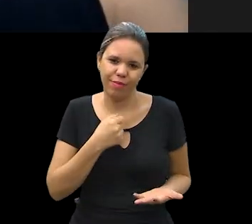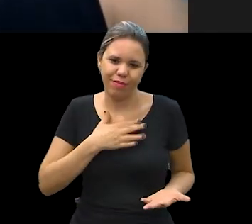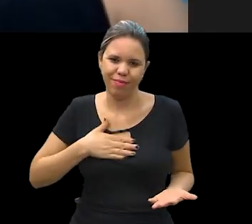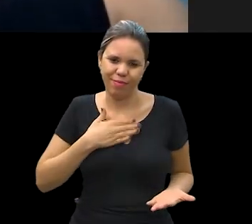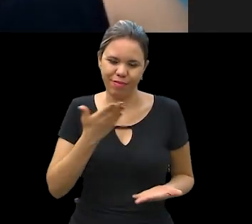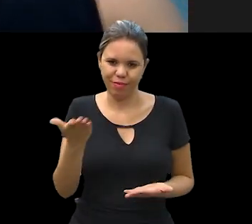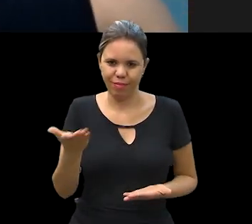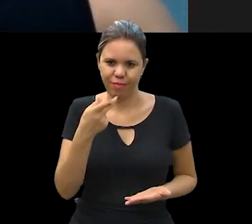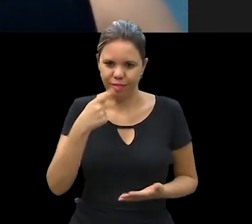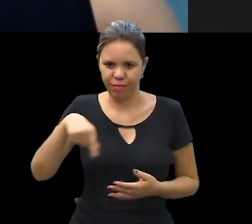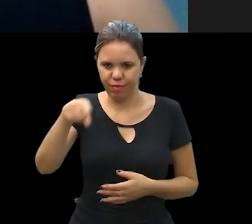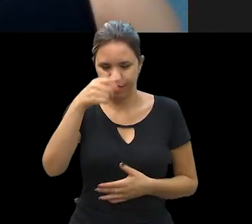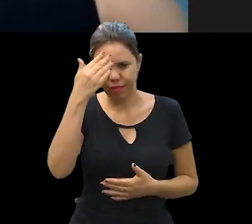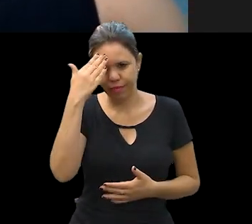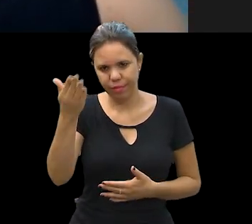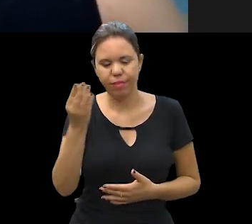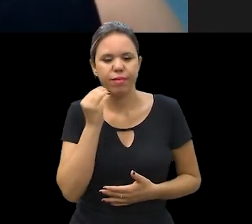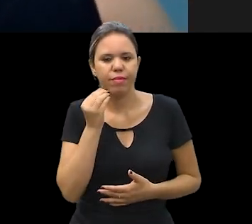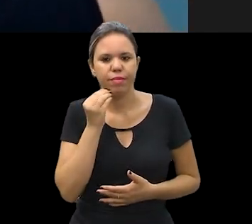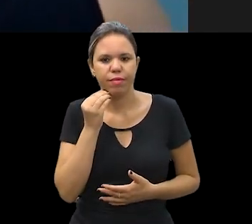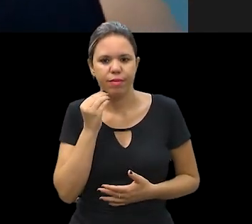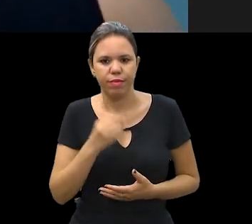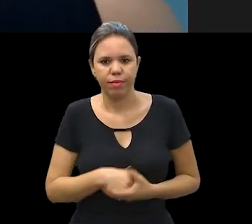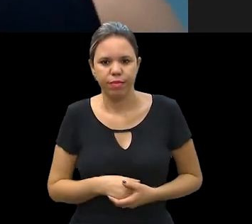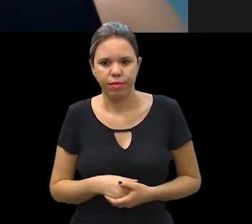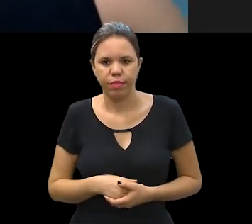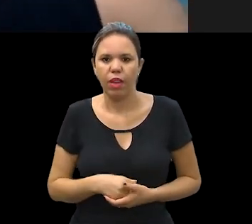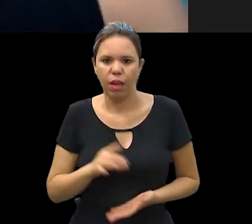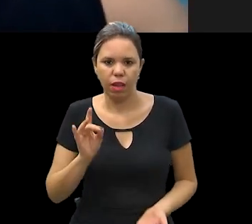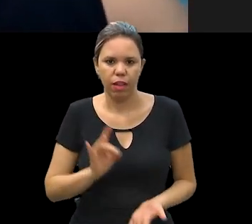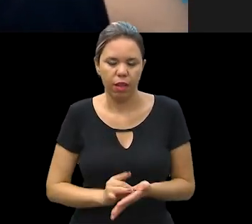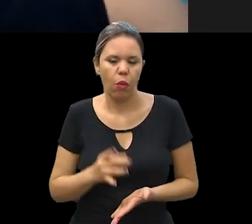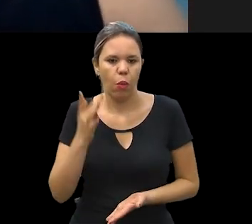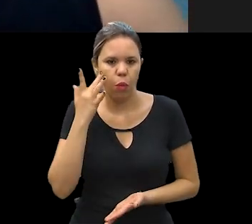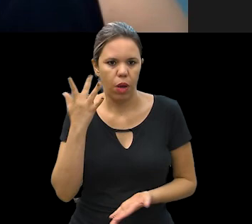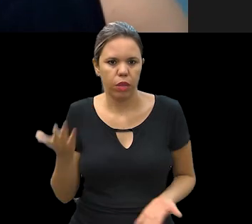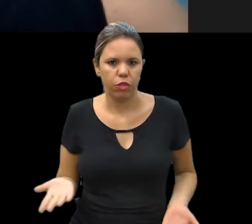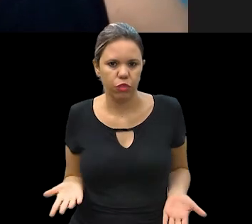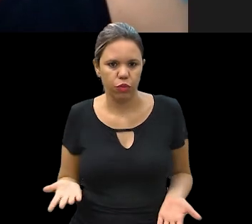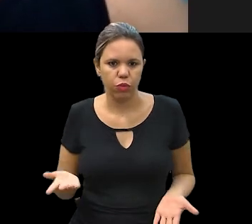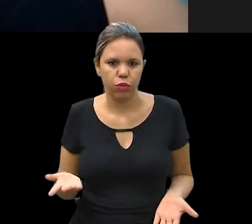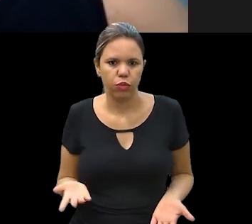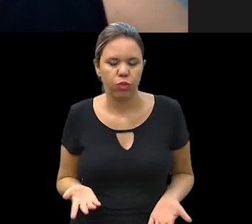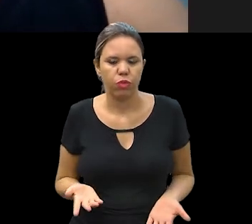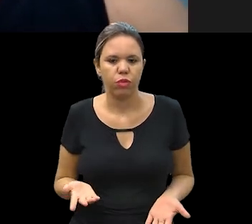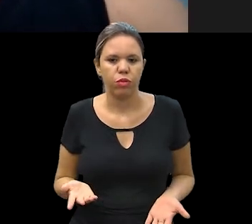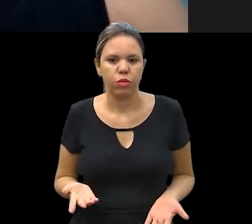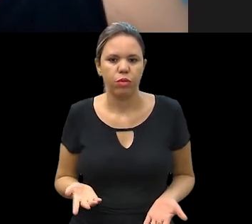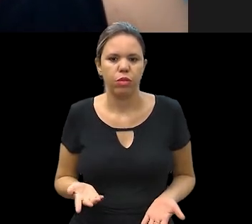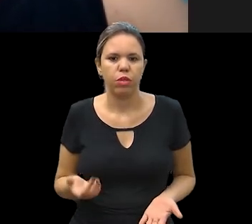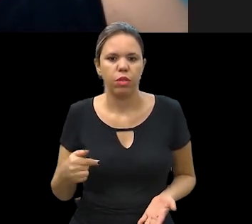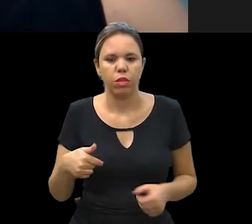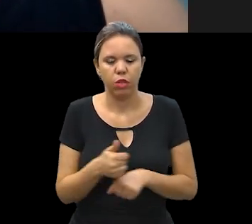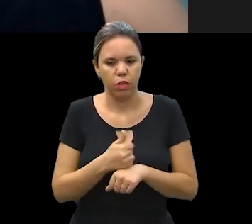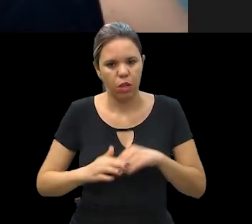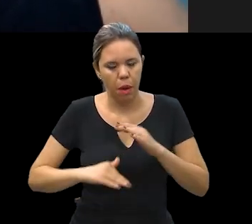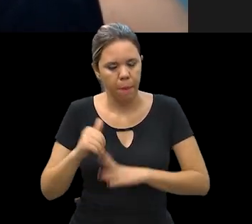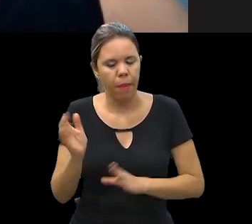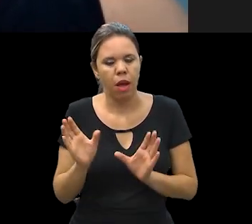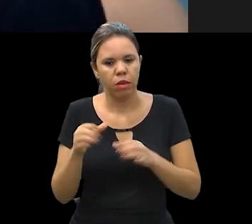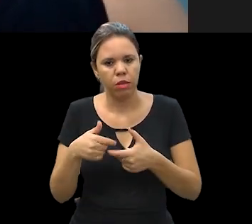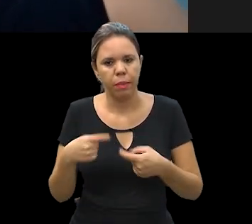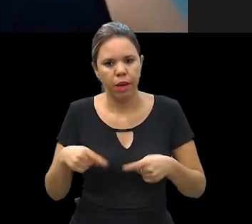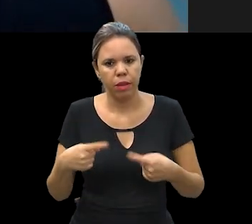Rubens, prazer estar falando com vocês aí, obrigado pela oportunidade. De fato, eu acho que foi o ponto auge da carreira da